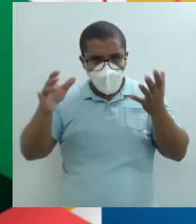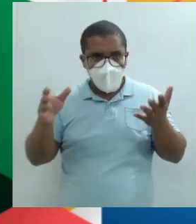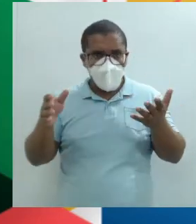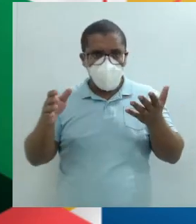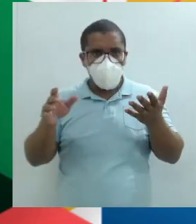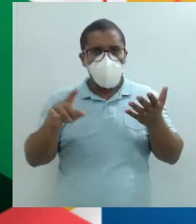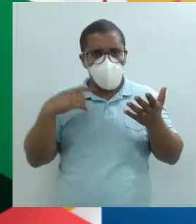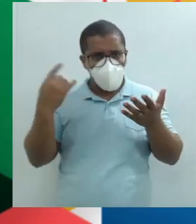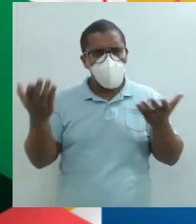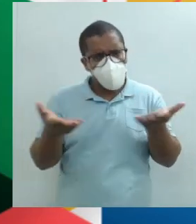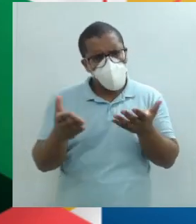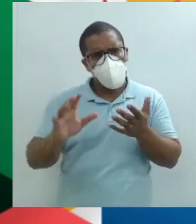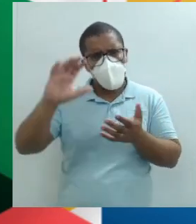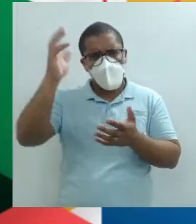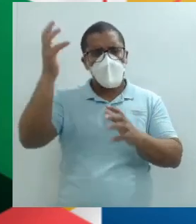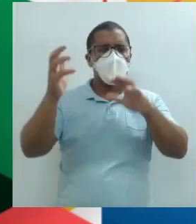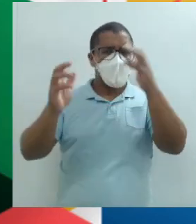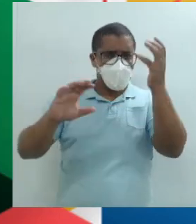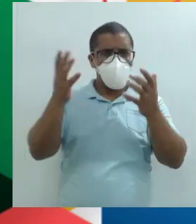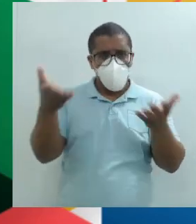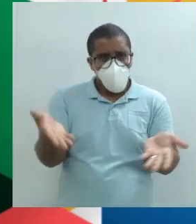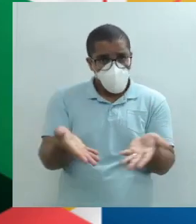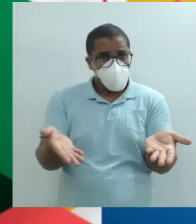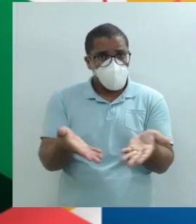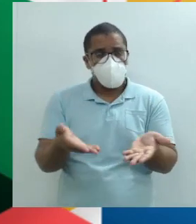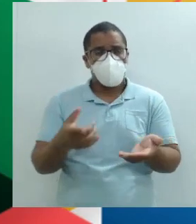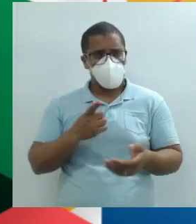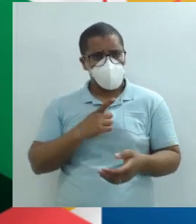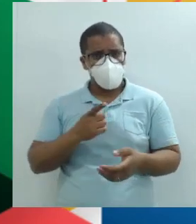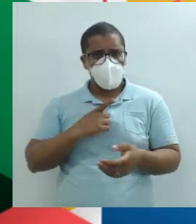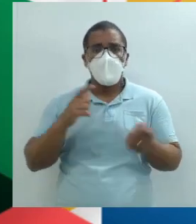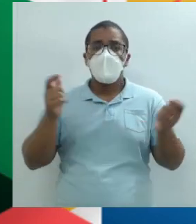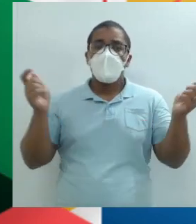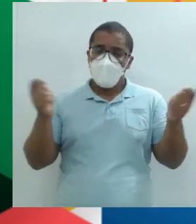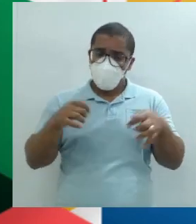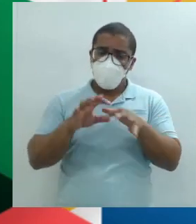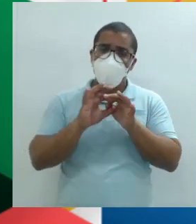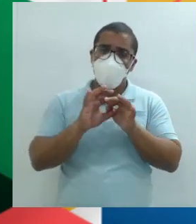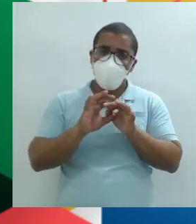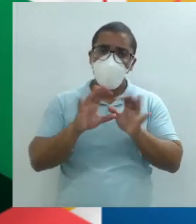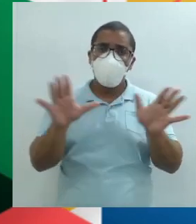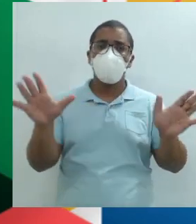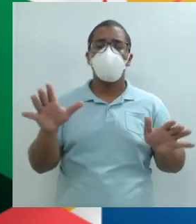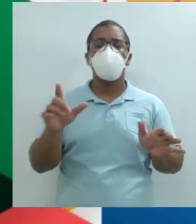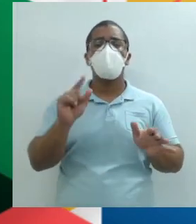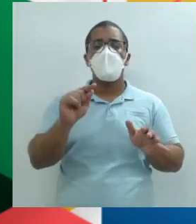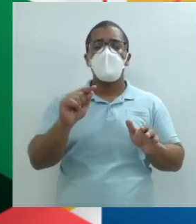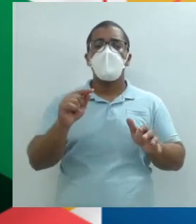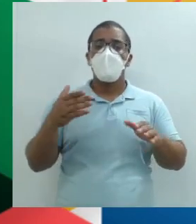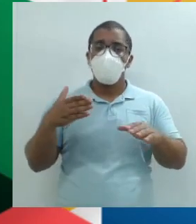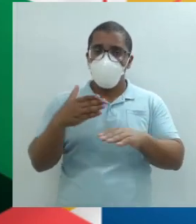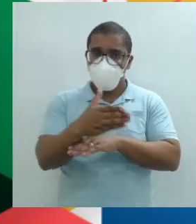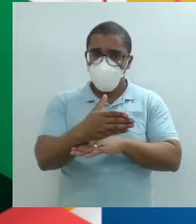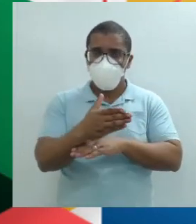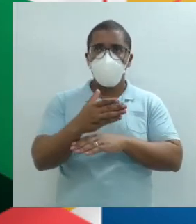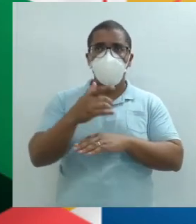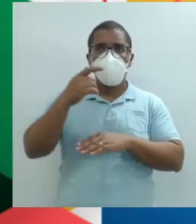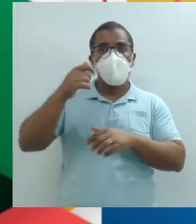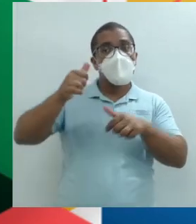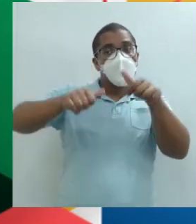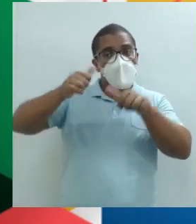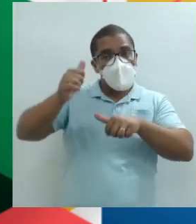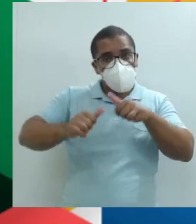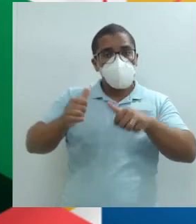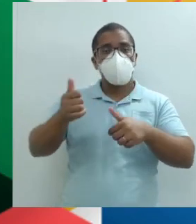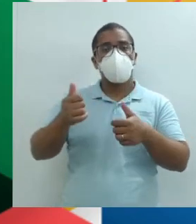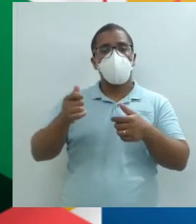o que está acontecendo hoje em dia, permite um acesso eficiente, uma avaliação crítica e